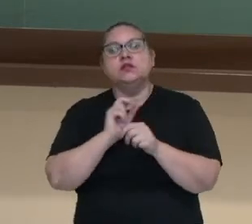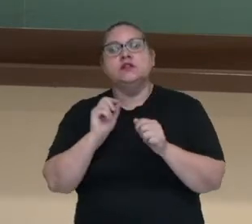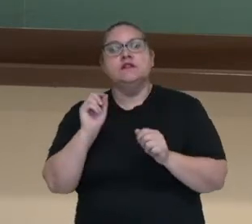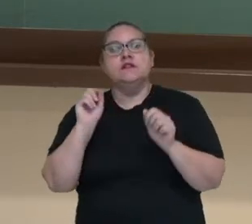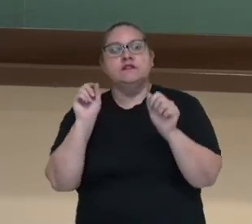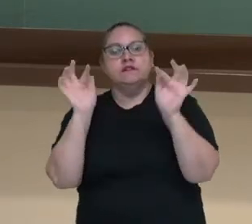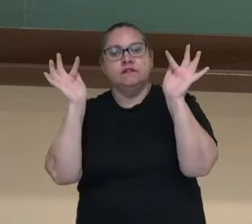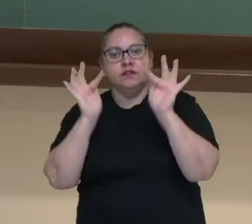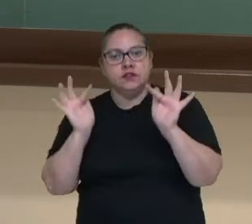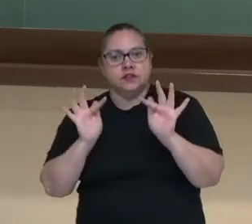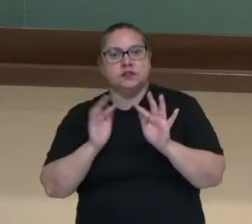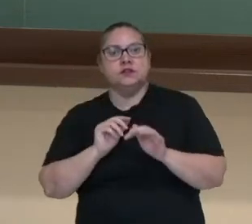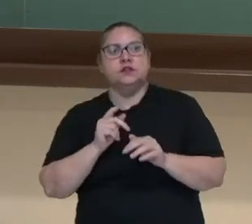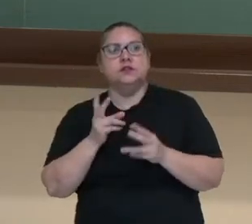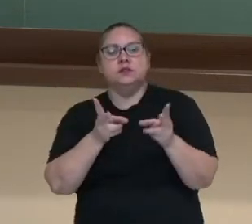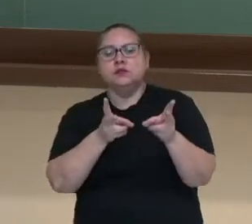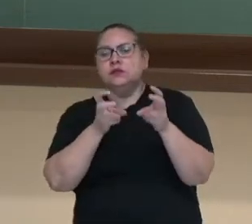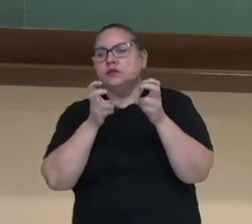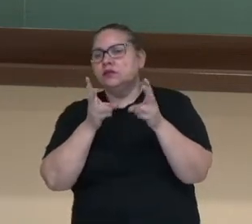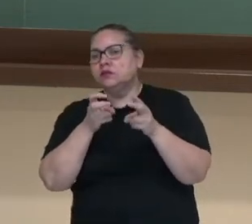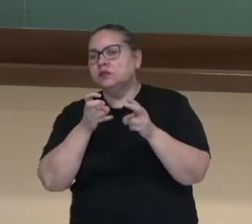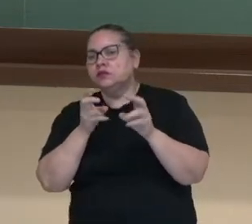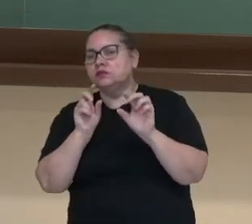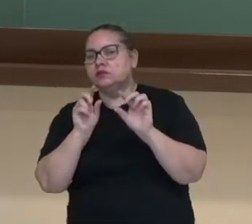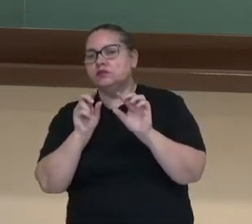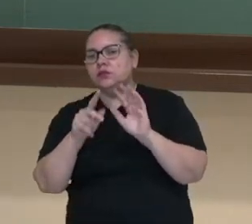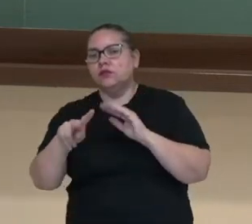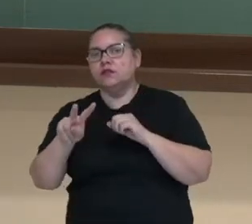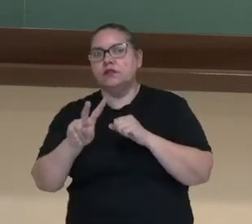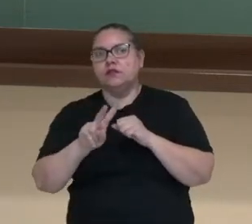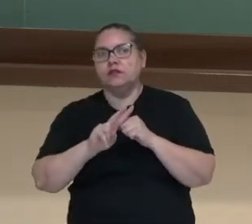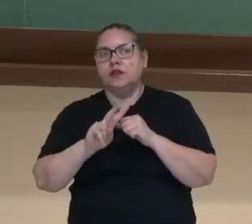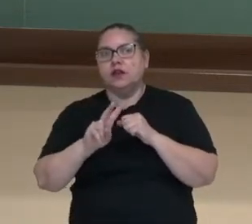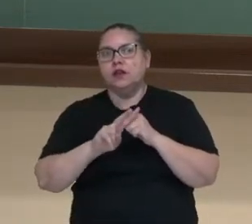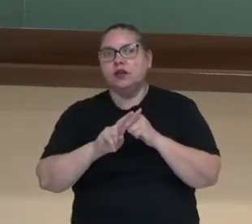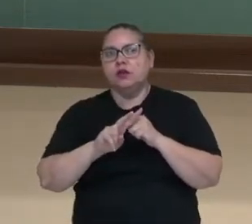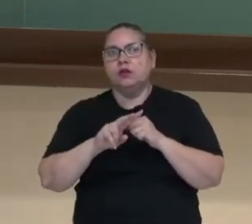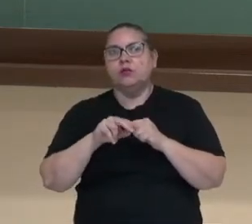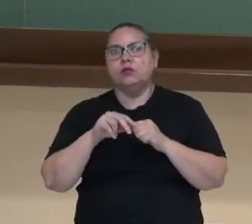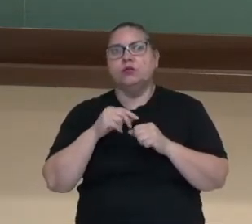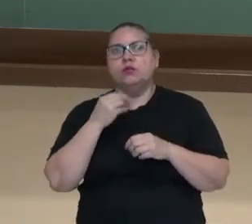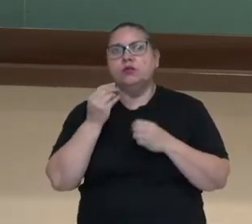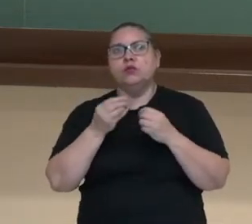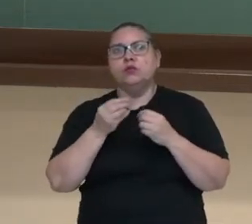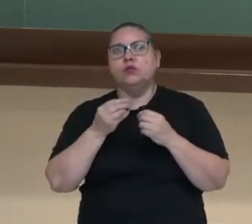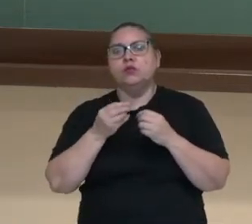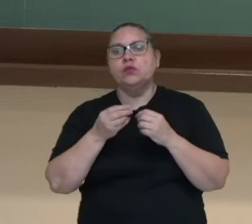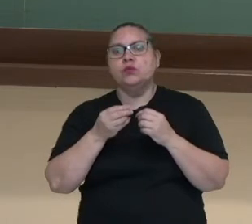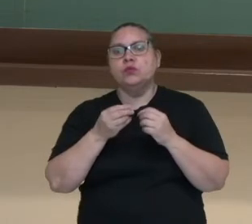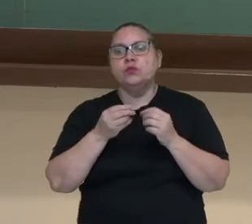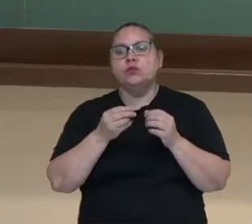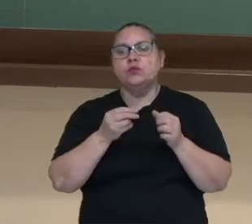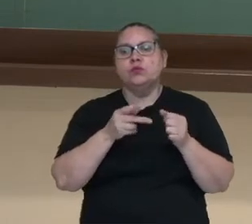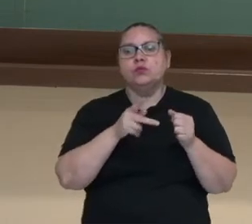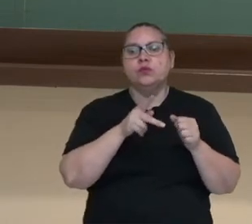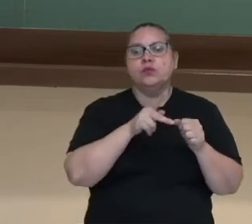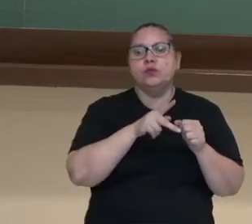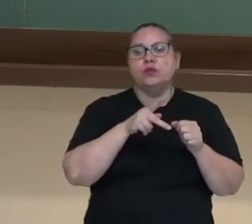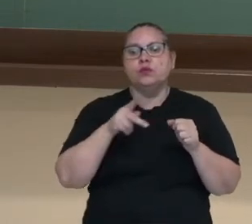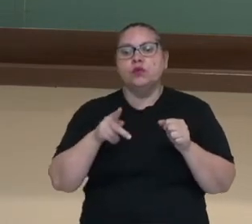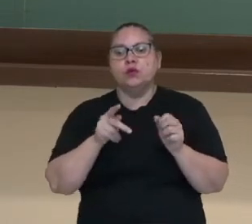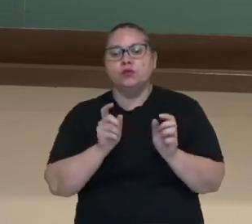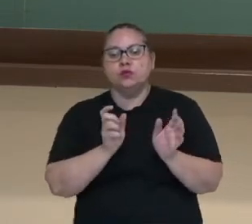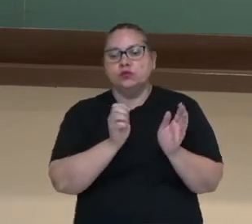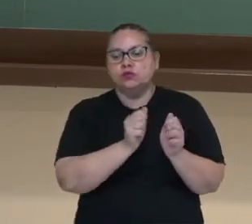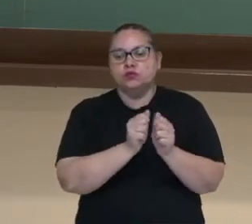feliz. Você percebe que os verbos estão como? Com os pronomes ao lado. Então, a